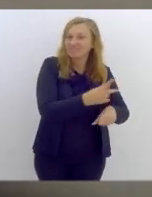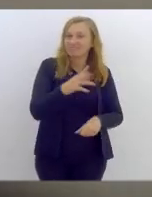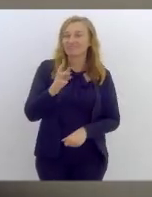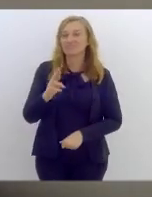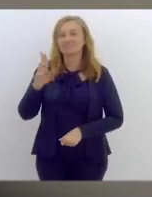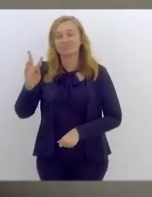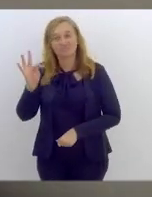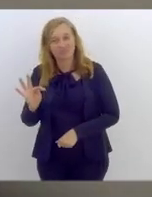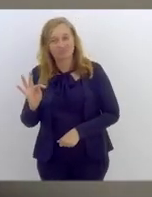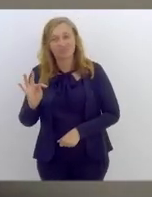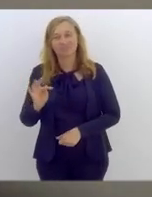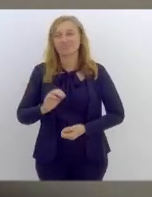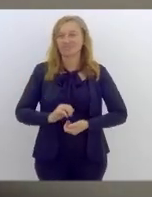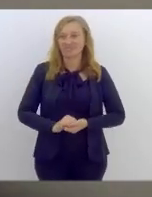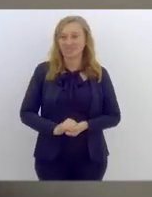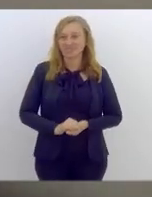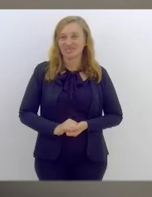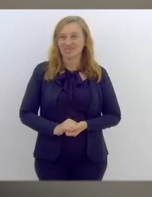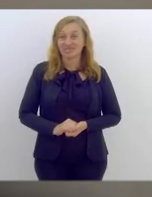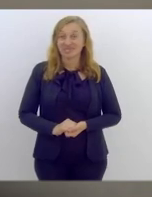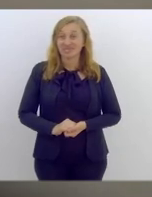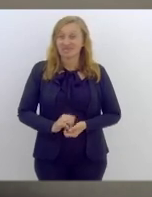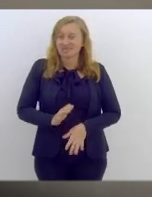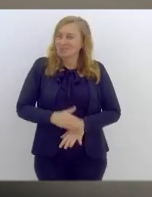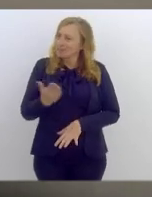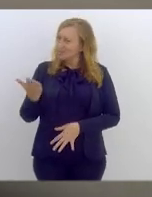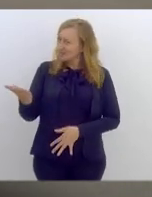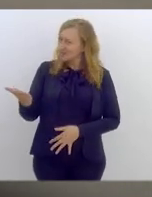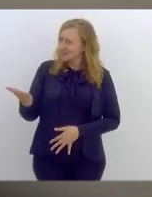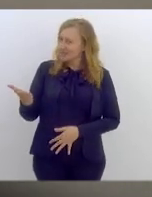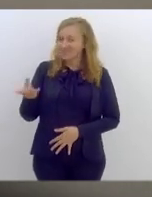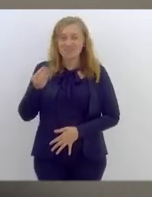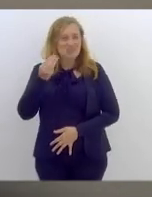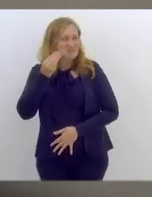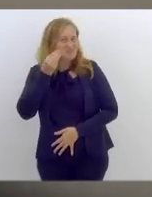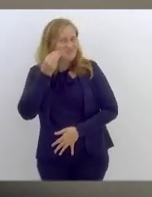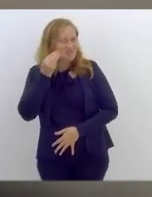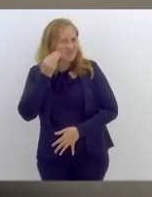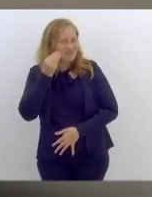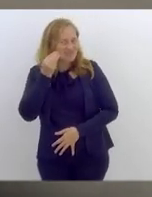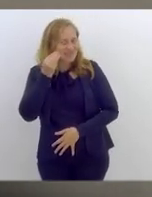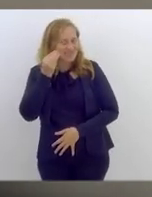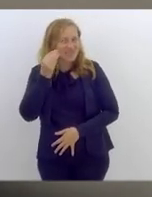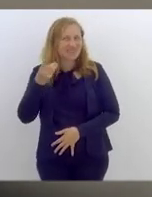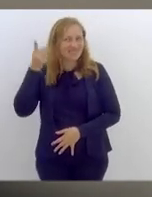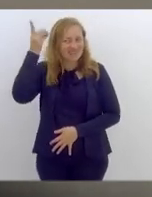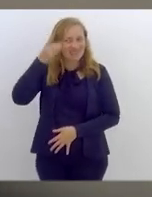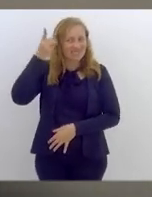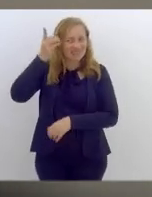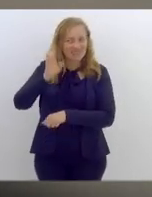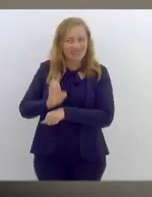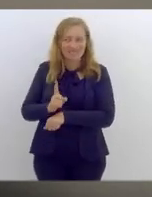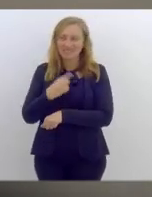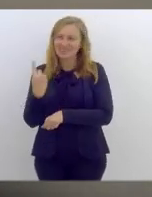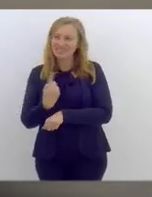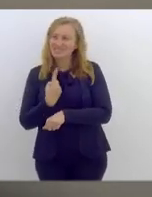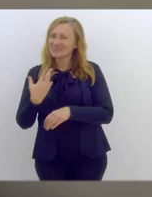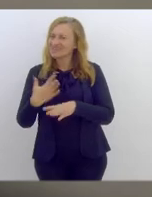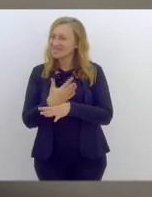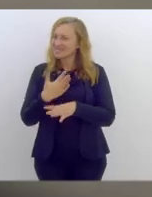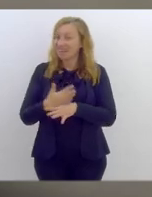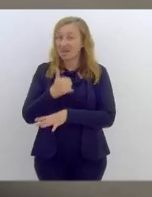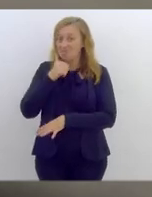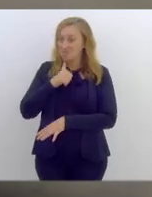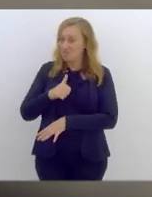Souza. Ainda mais de você, Mônica Francisco, deputada estadual da nossa cidade, mulher